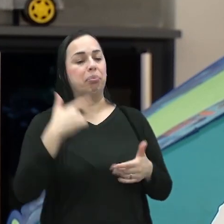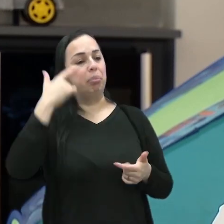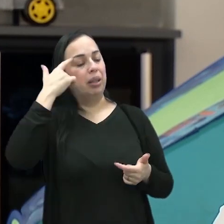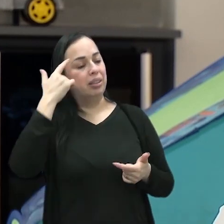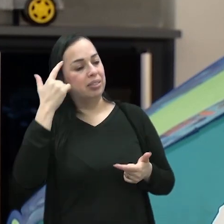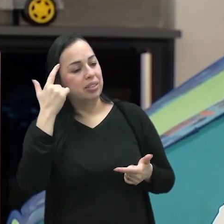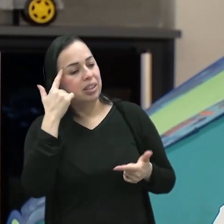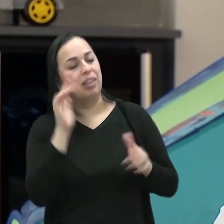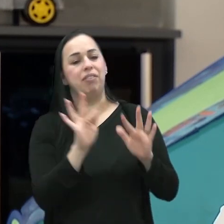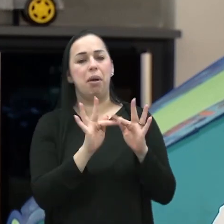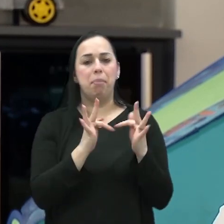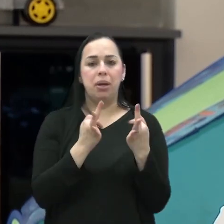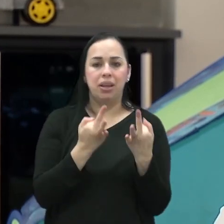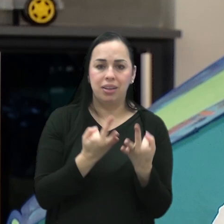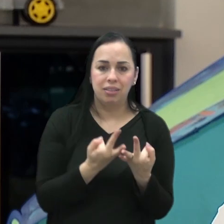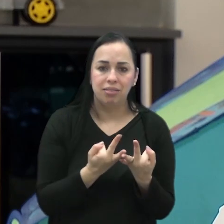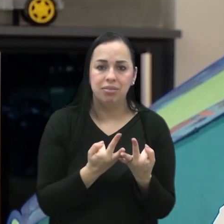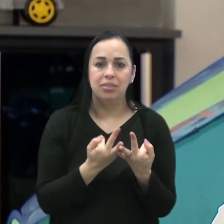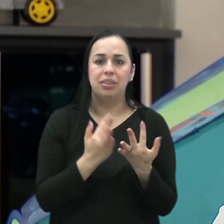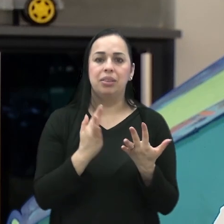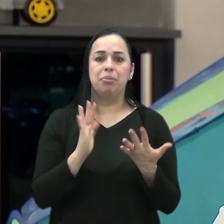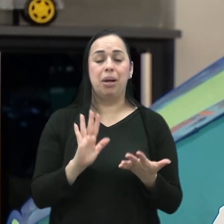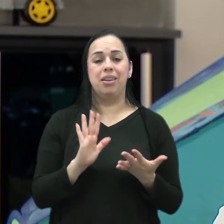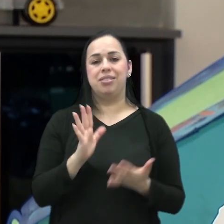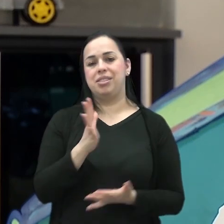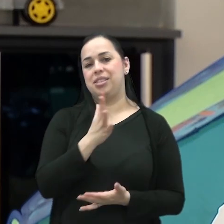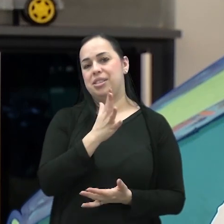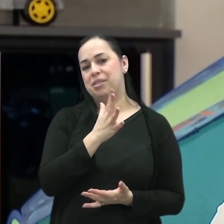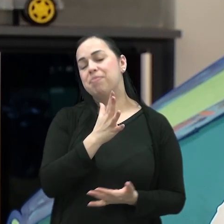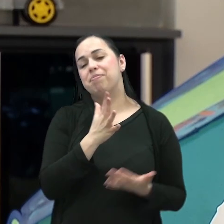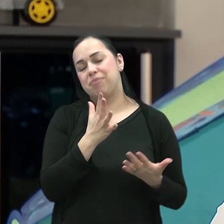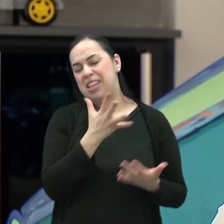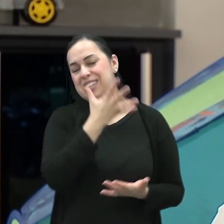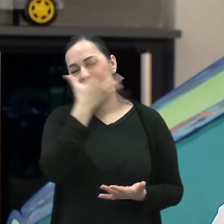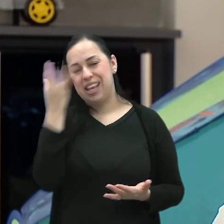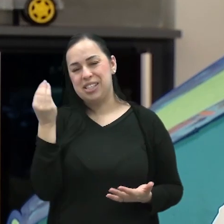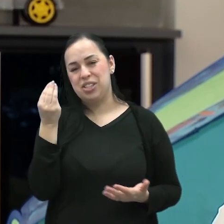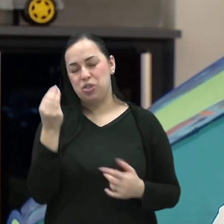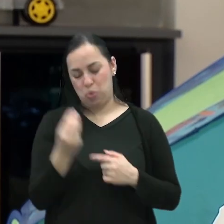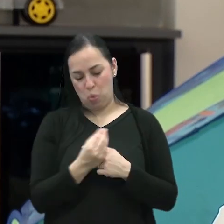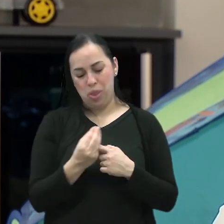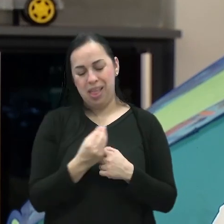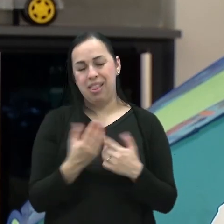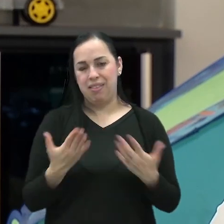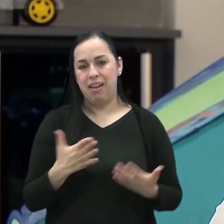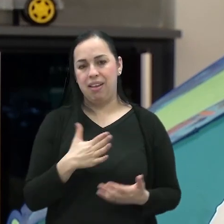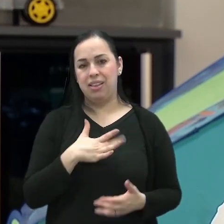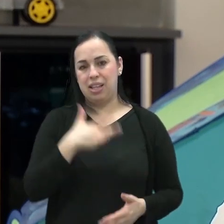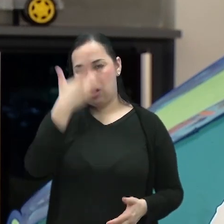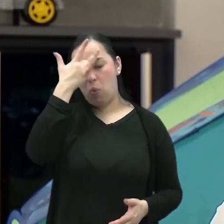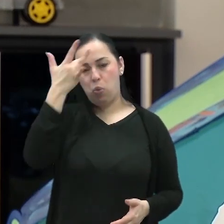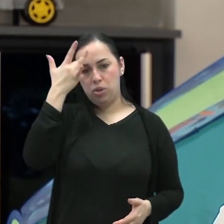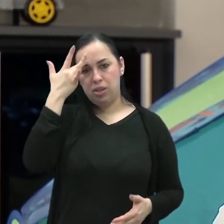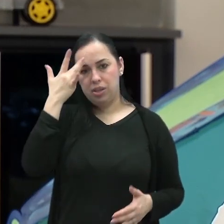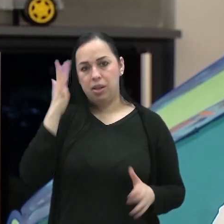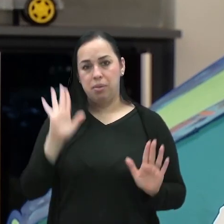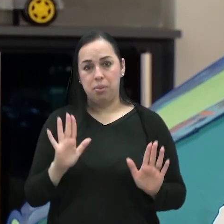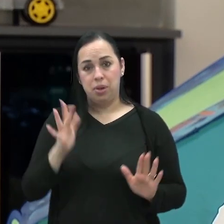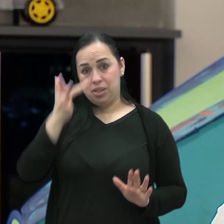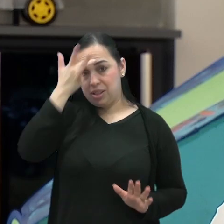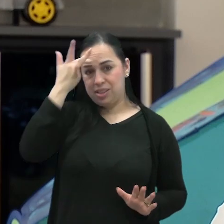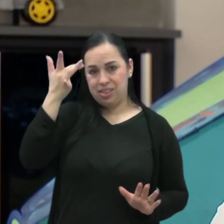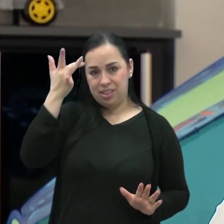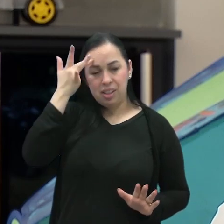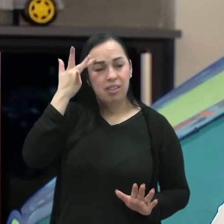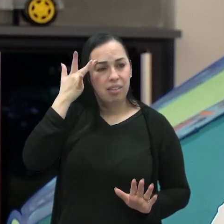procura pensar ali nas pessoas que estão ao nosso redor. Mas a gente acaba esquecendo de cuidar da própria saúde mental. E quando a gente fala de